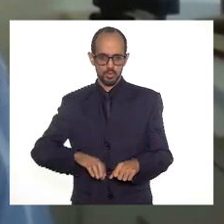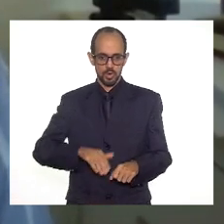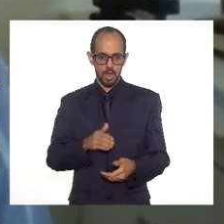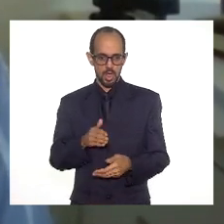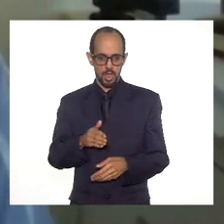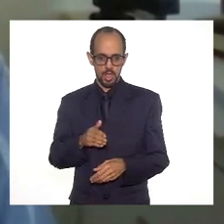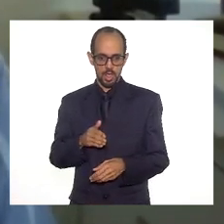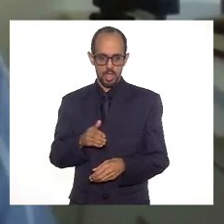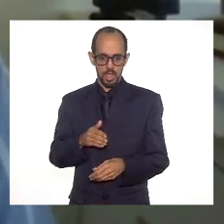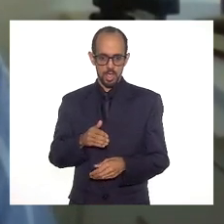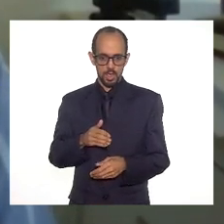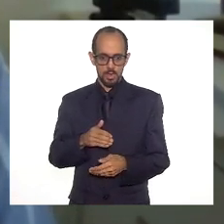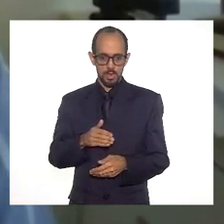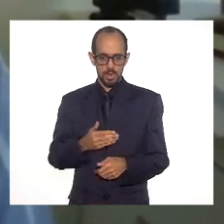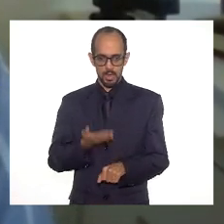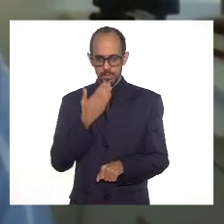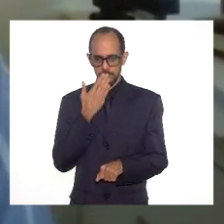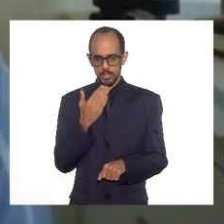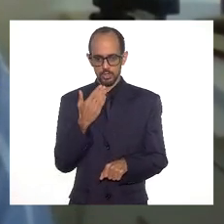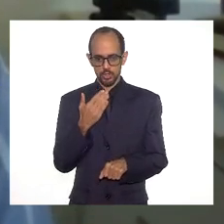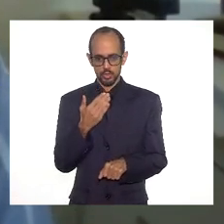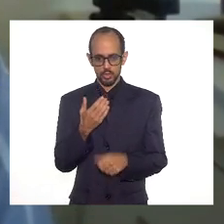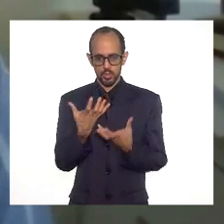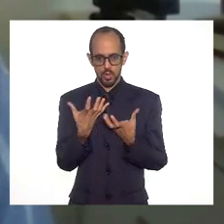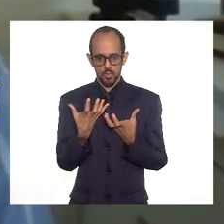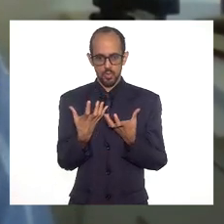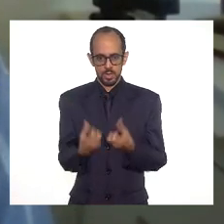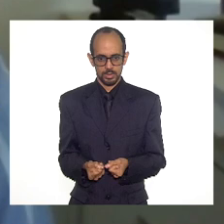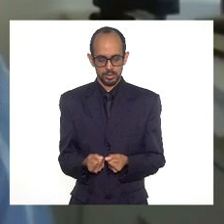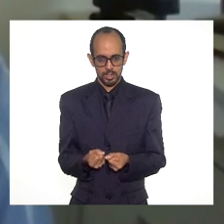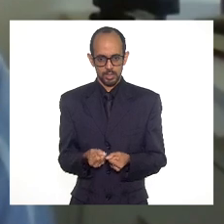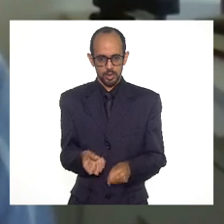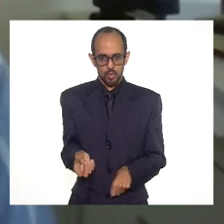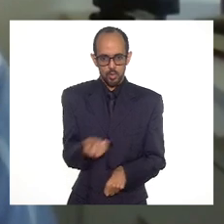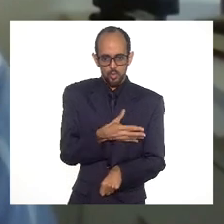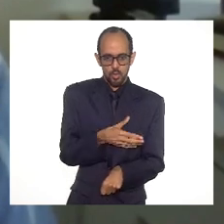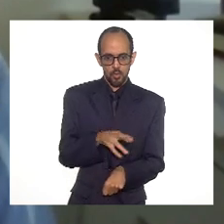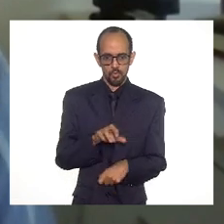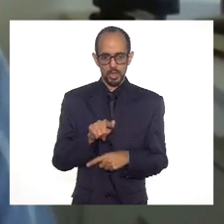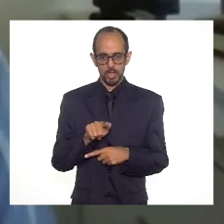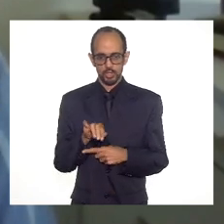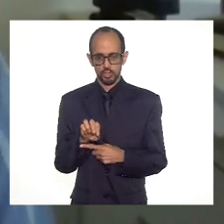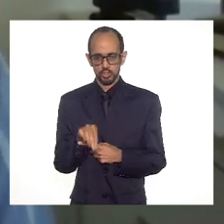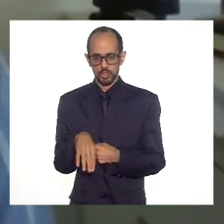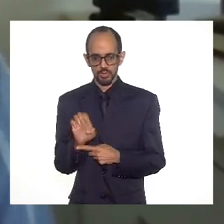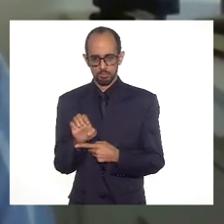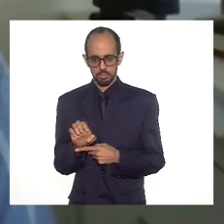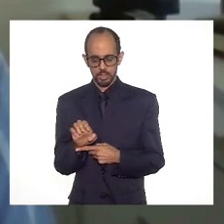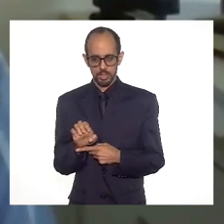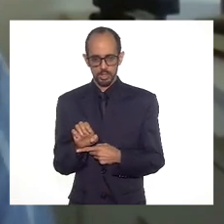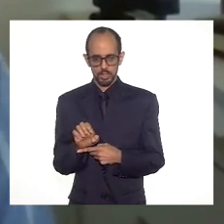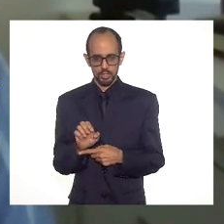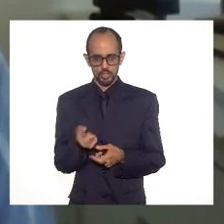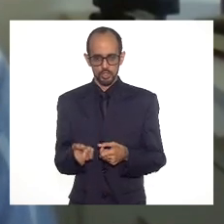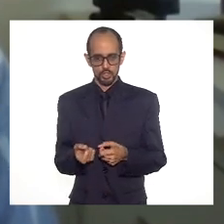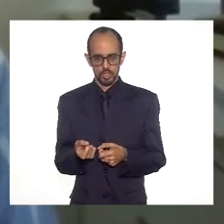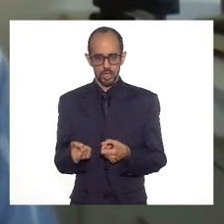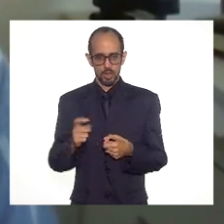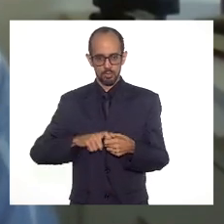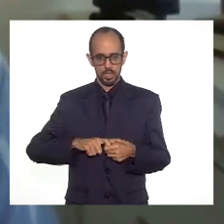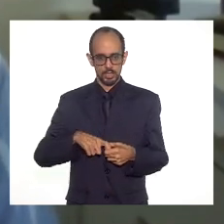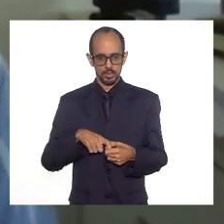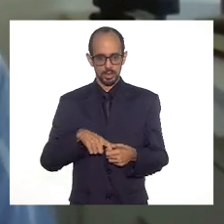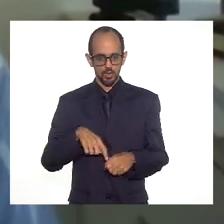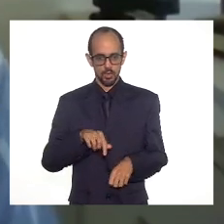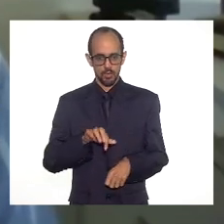de adesão ao novo regime de recuperação fiscal no Ministério da